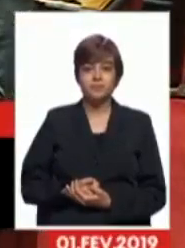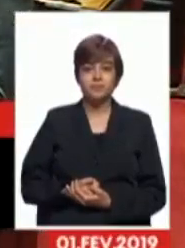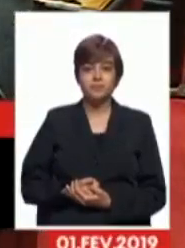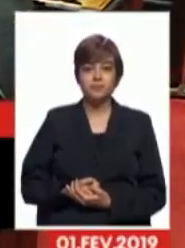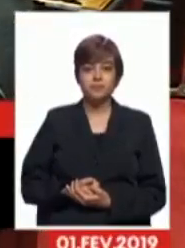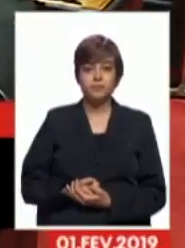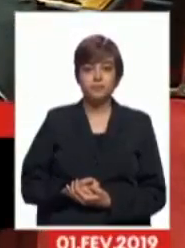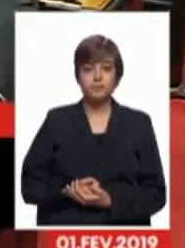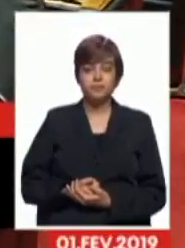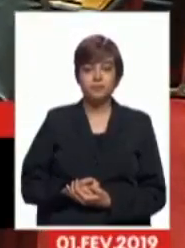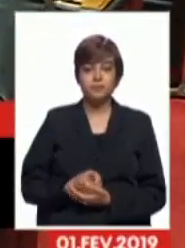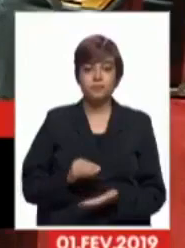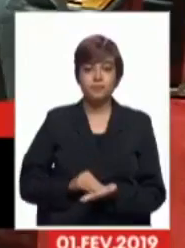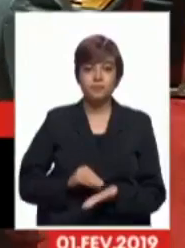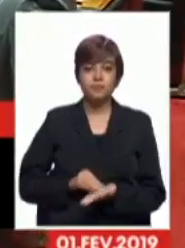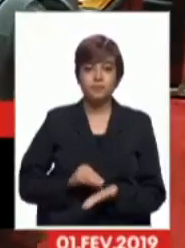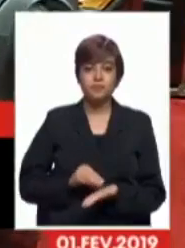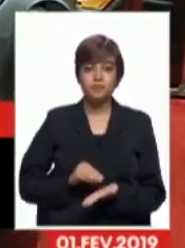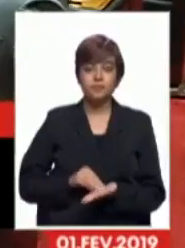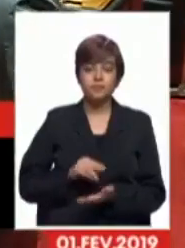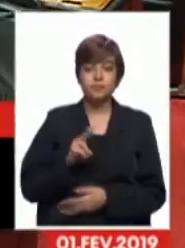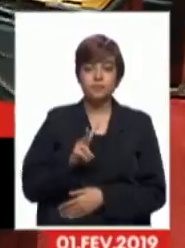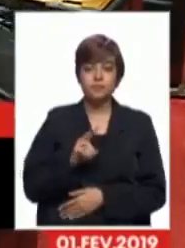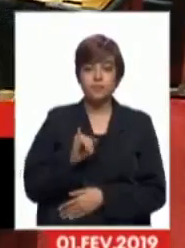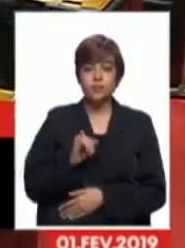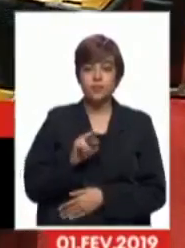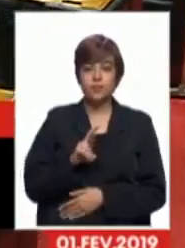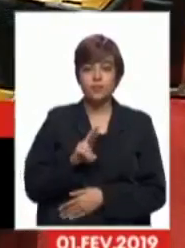75. Deputado Virgílio Guimarães, ele está no plenário?